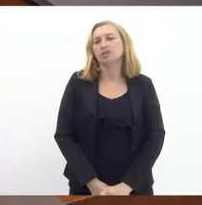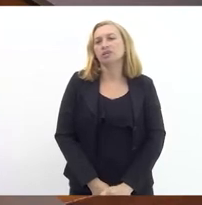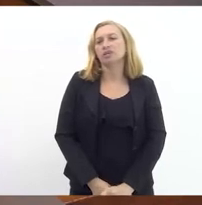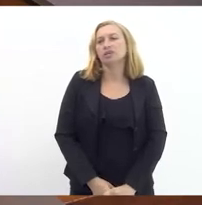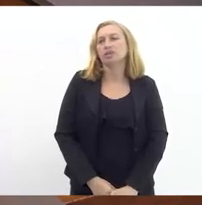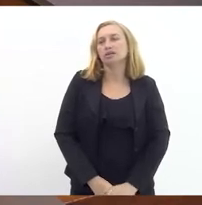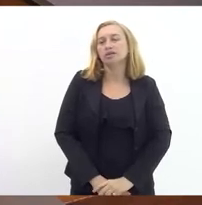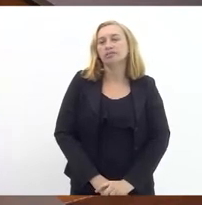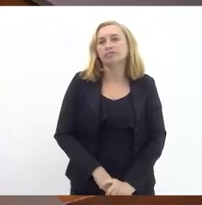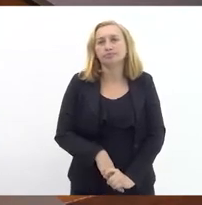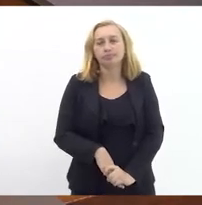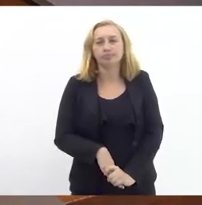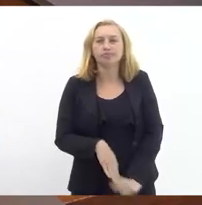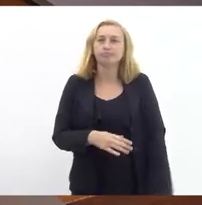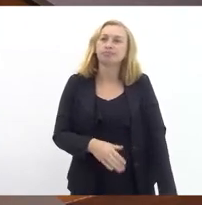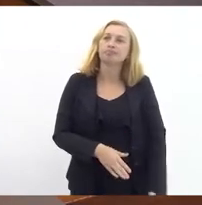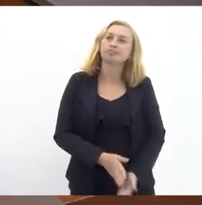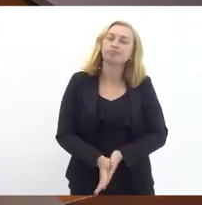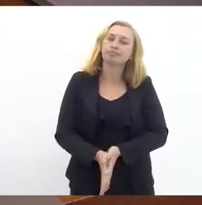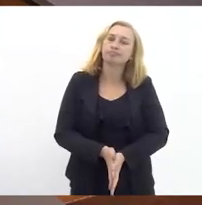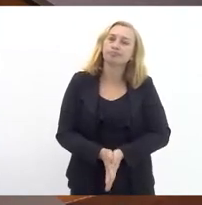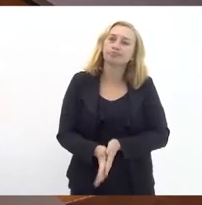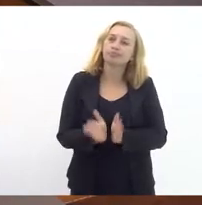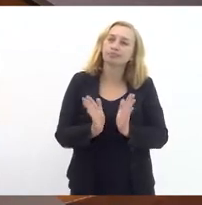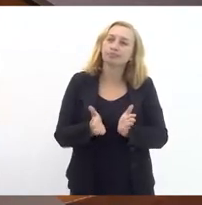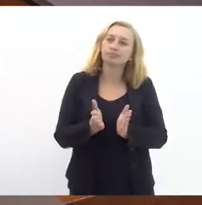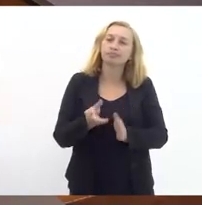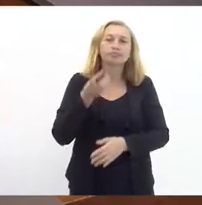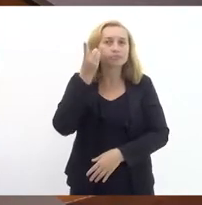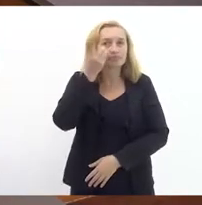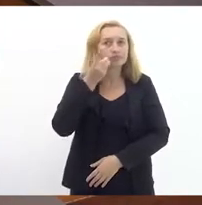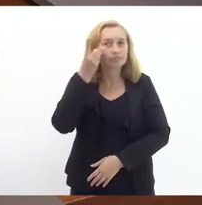Está respondido, Regiane. Vou passar a palavra... Deputado